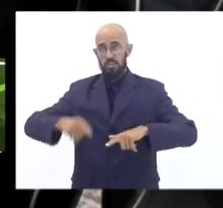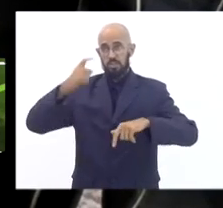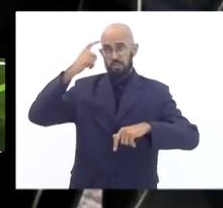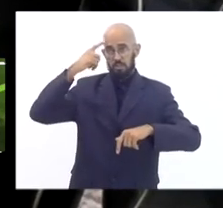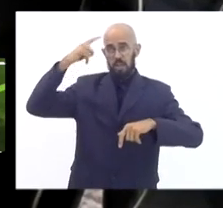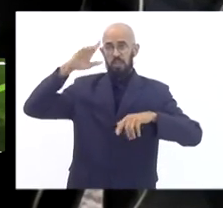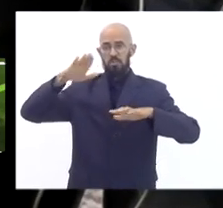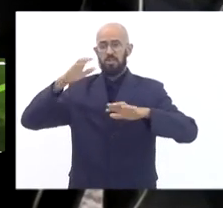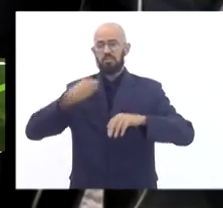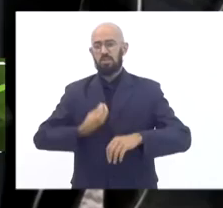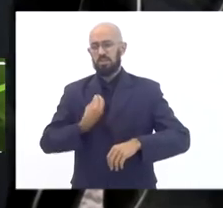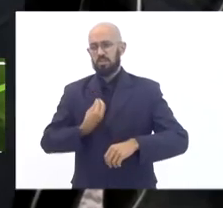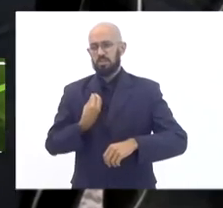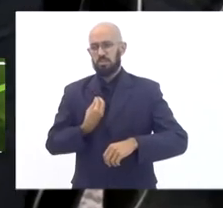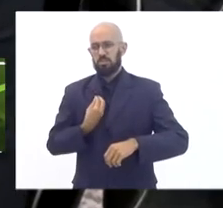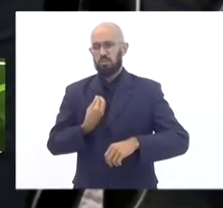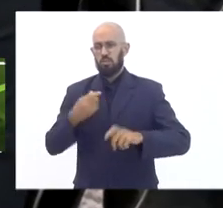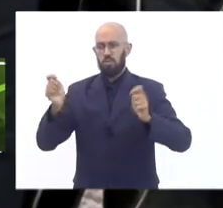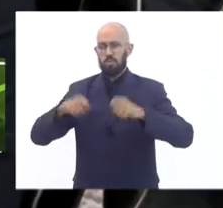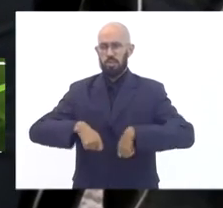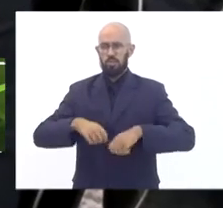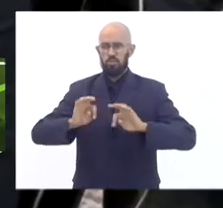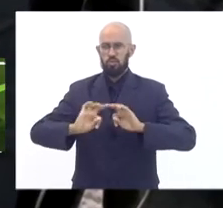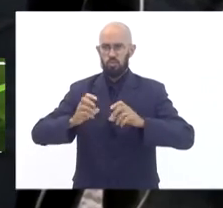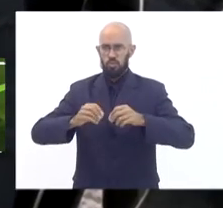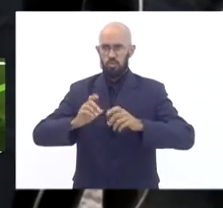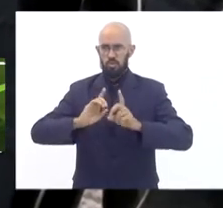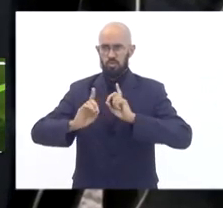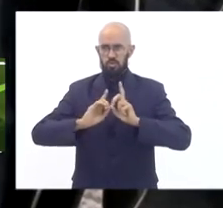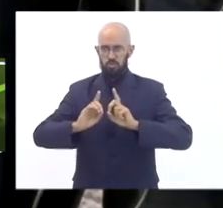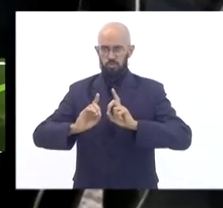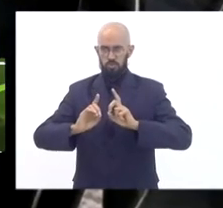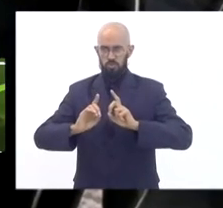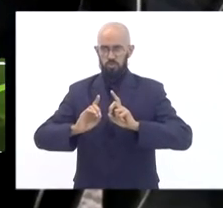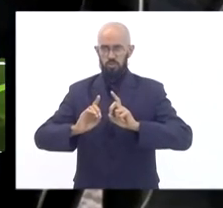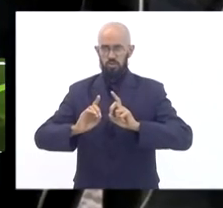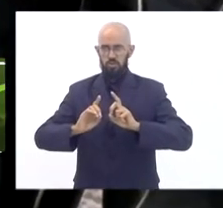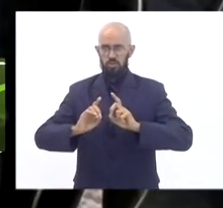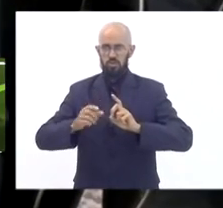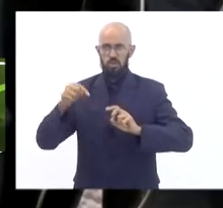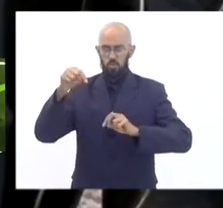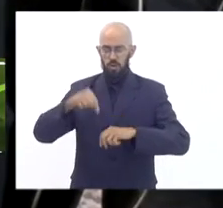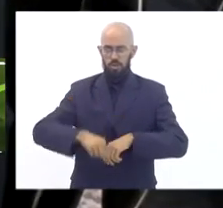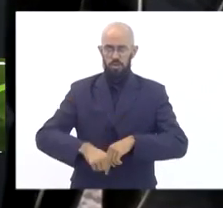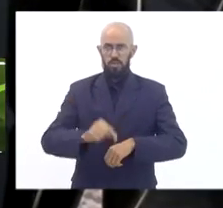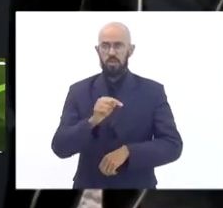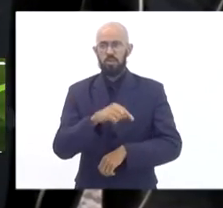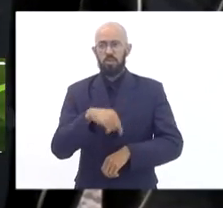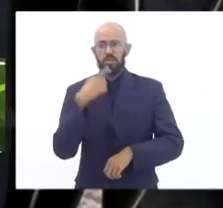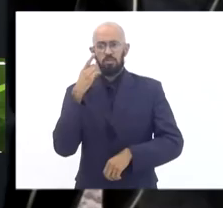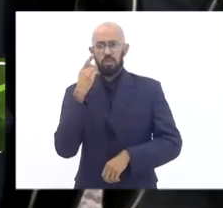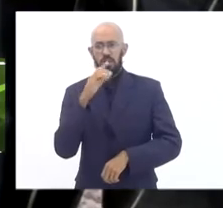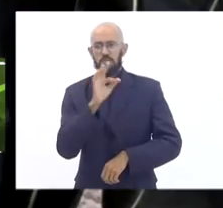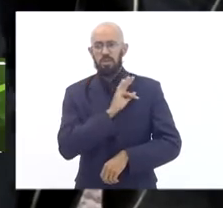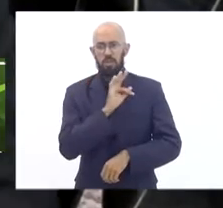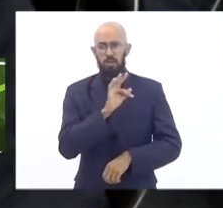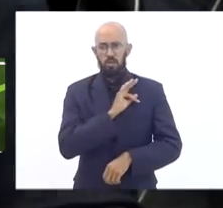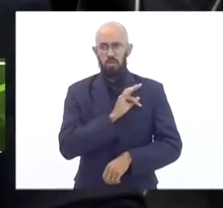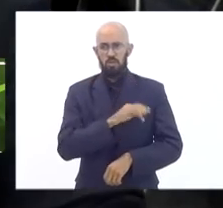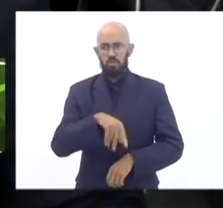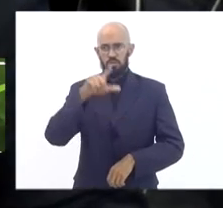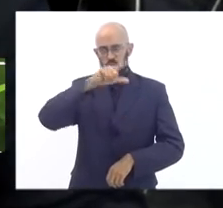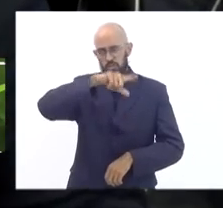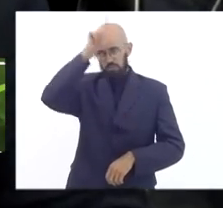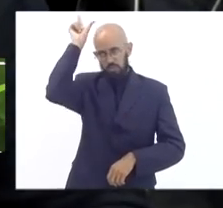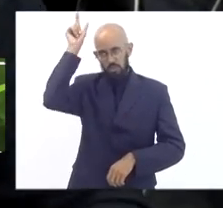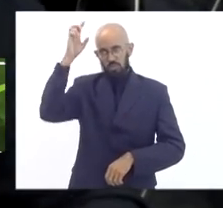com competência de todas as discussões. Estão aqui, faço questão de nominá-los, deputada Marta Rocha, deputado Luiz Paulo,